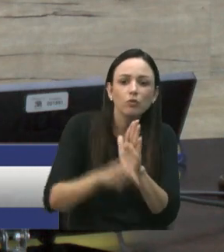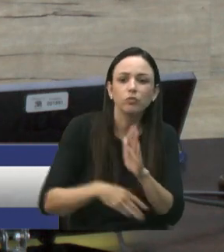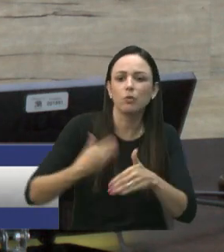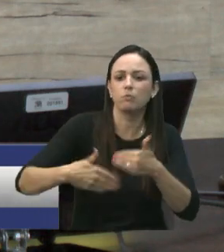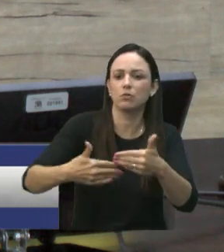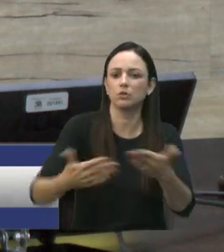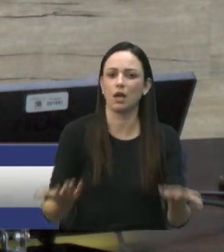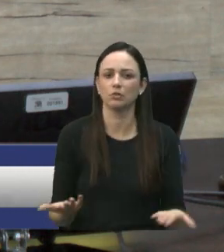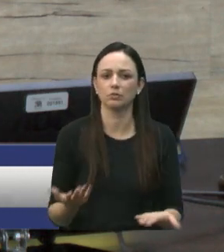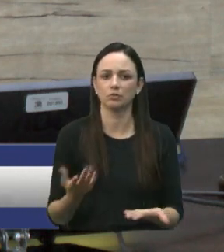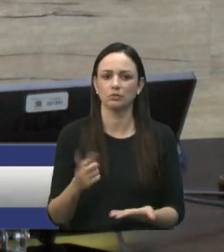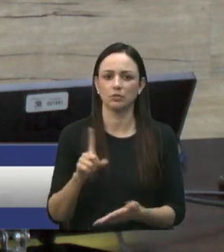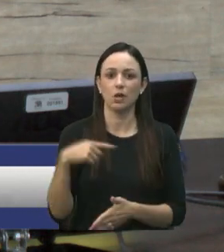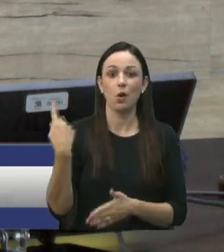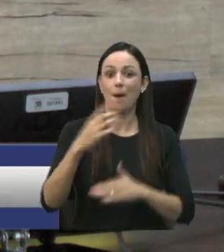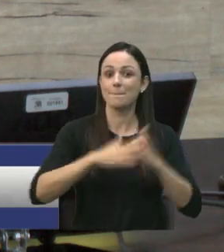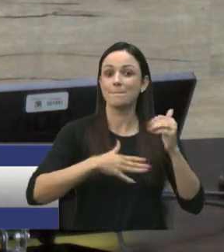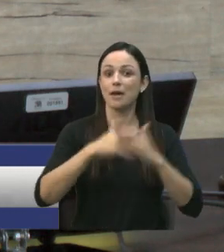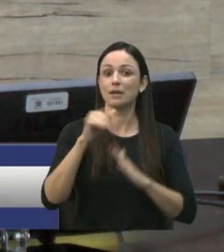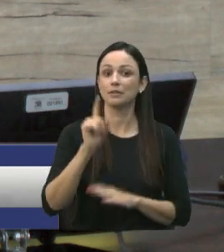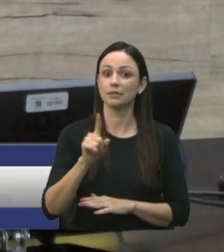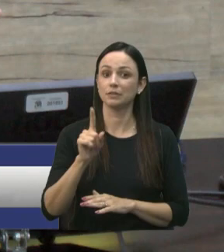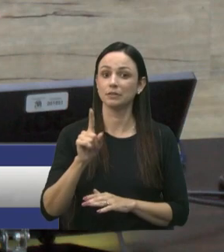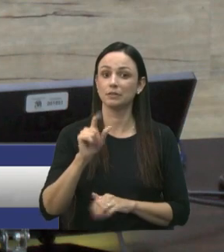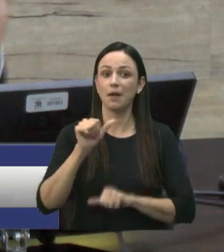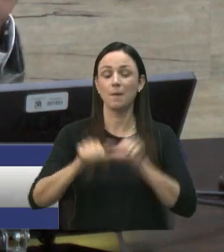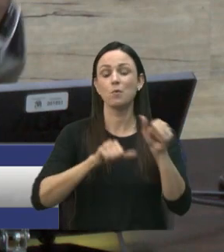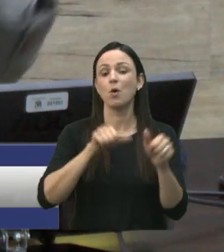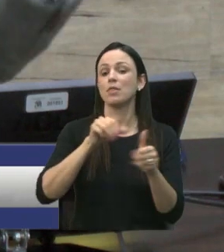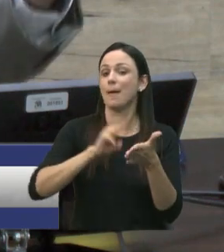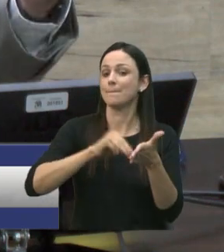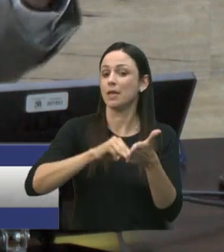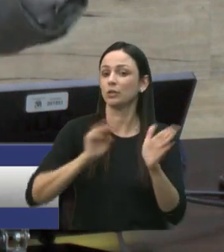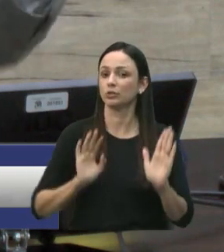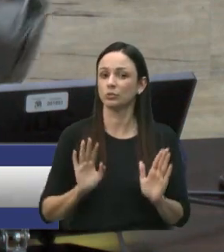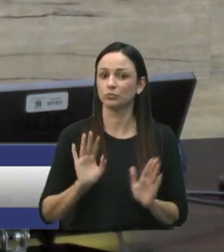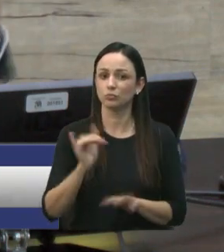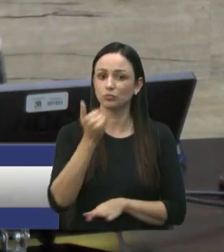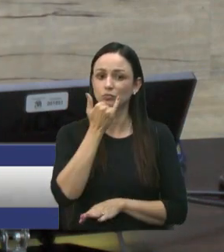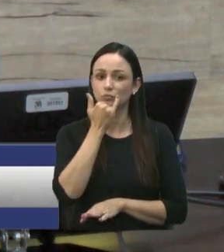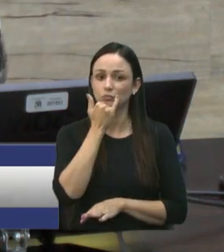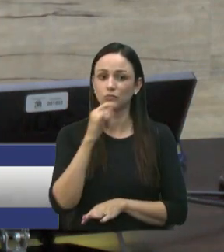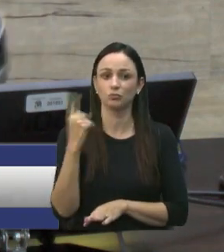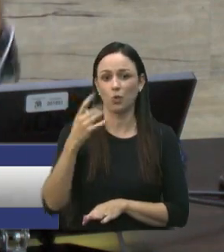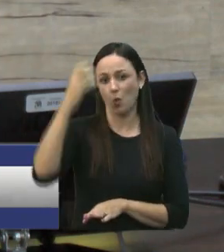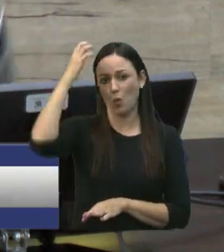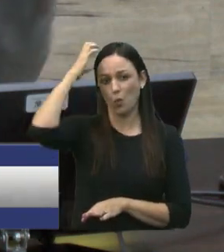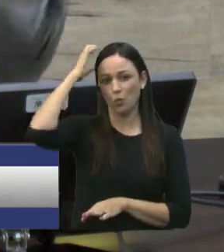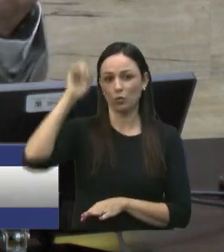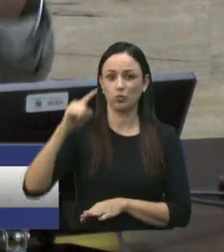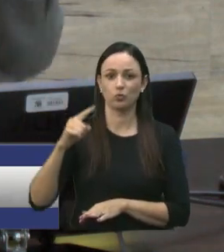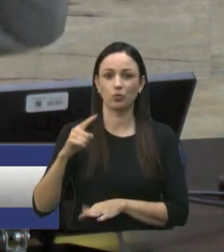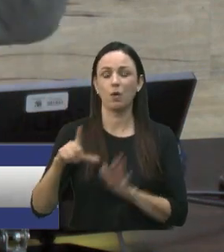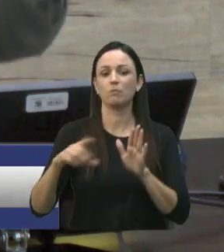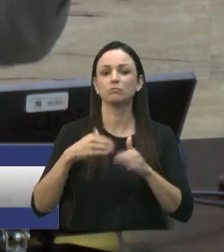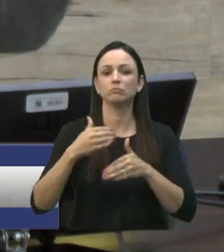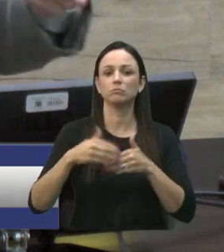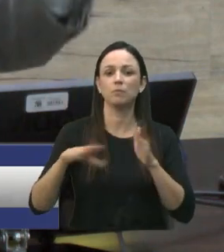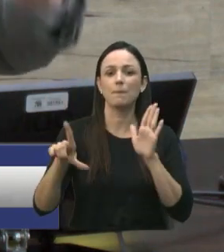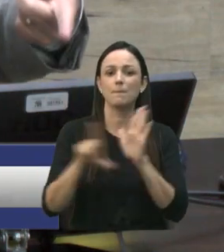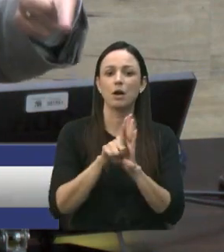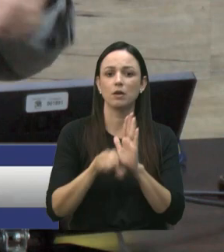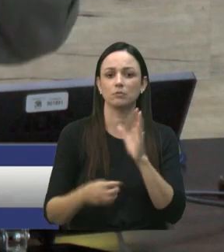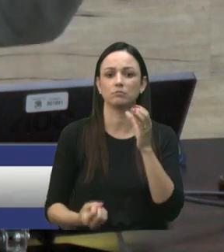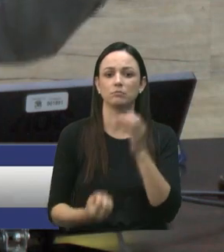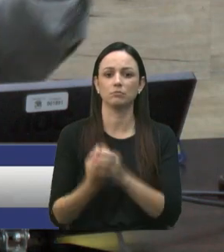não faz parte da prática. A gente tem que mudar a metodologia. Então, me desculpe, nós não somos culpados por um processo de lei que foi criado